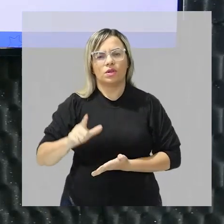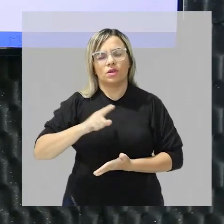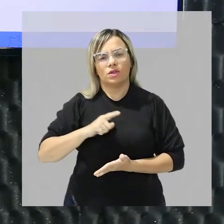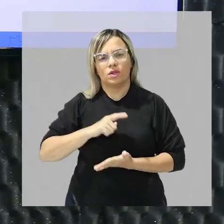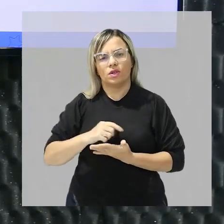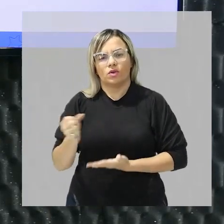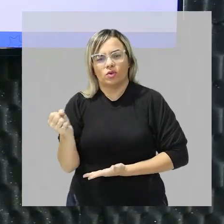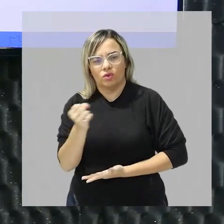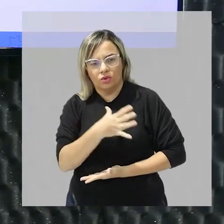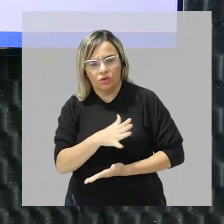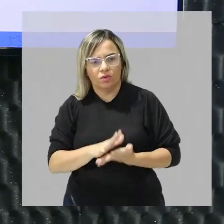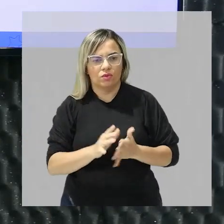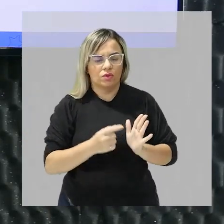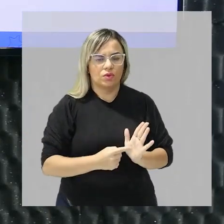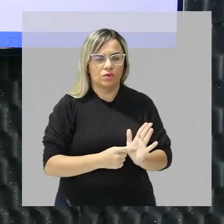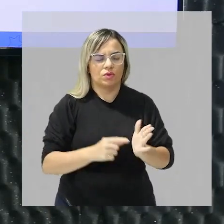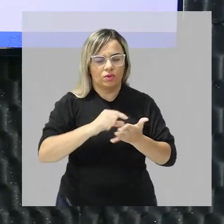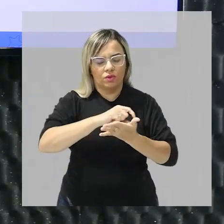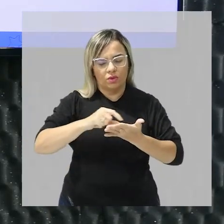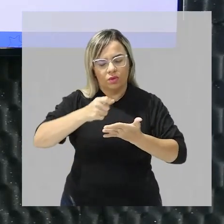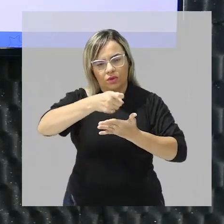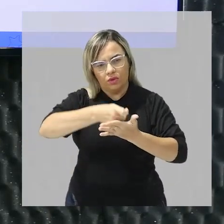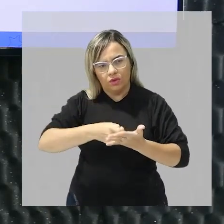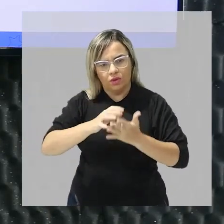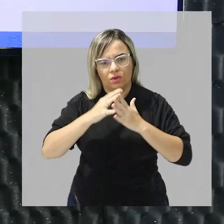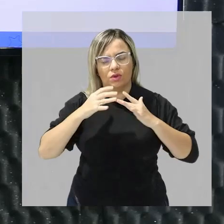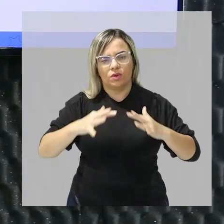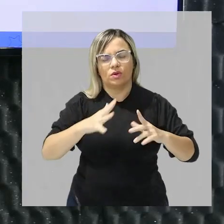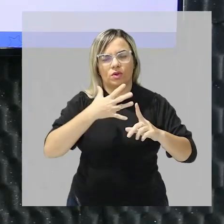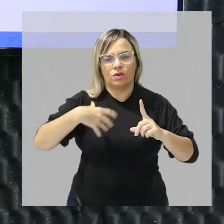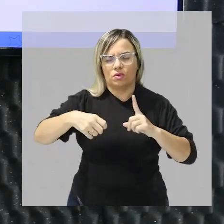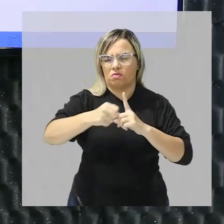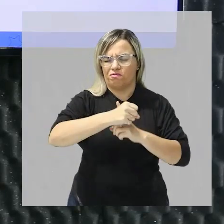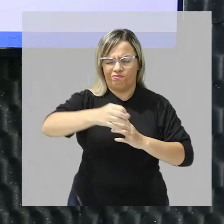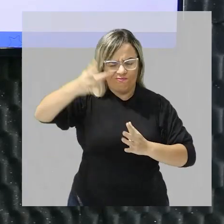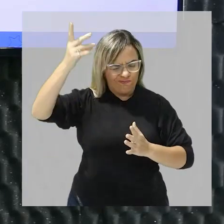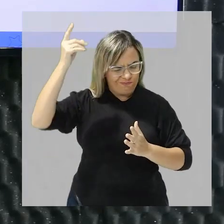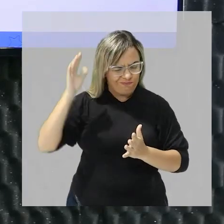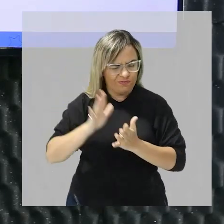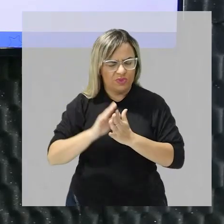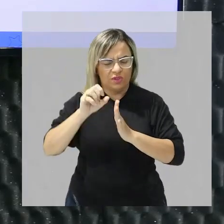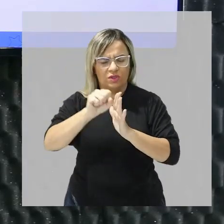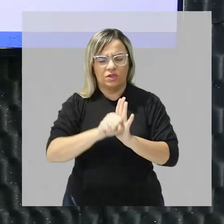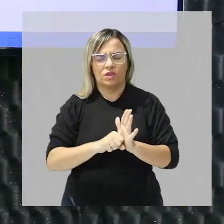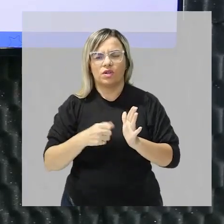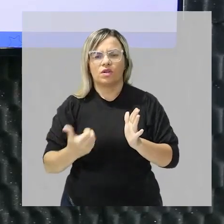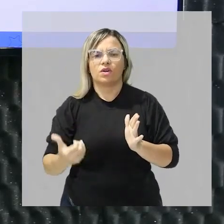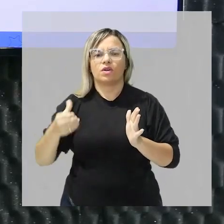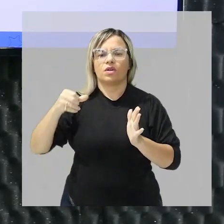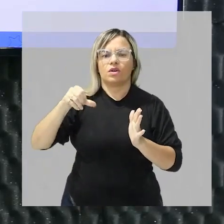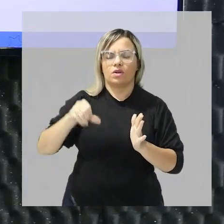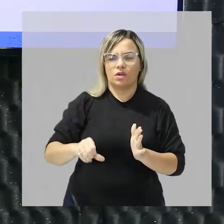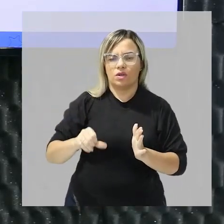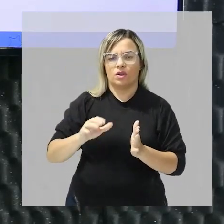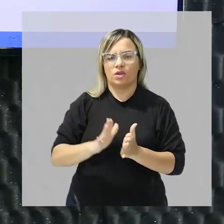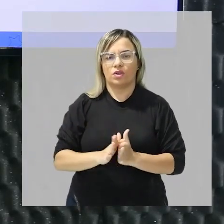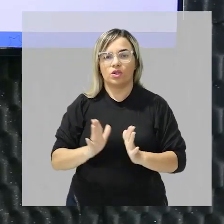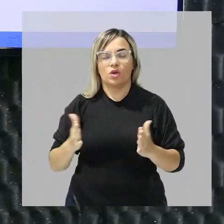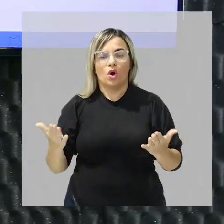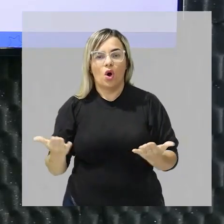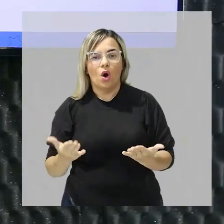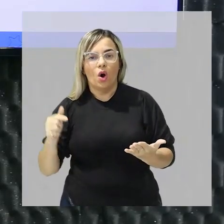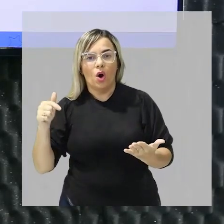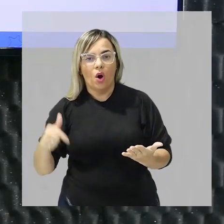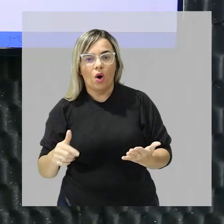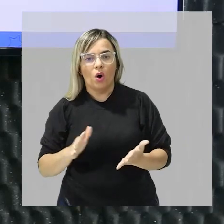novo aqui. Ele está falando dos movimentos, que é uma coisa que existe desde o século XIX, pelo menos, mas só que no século